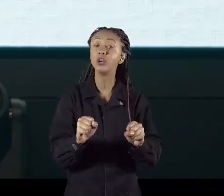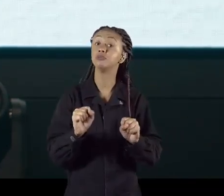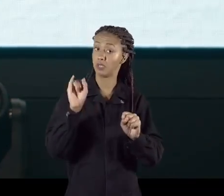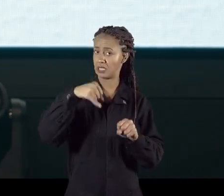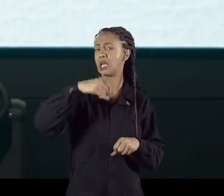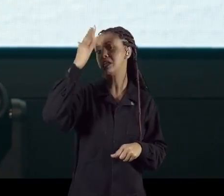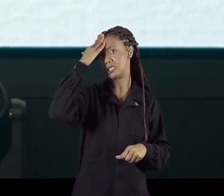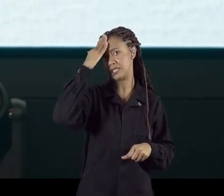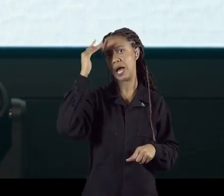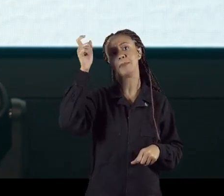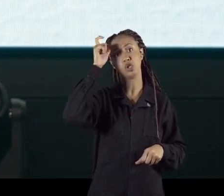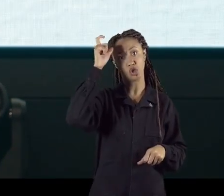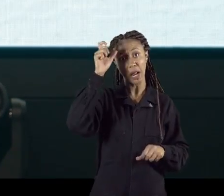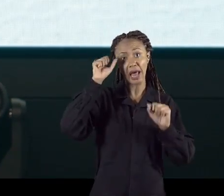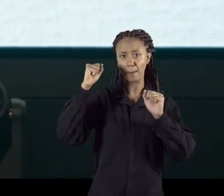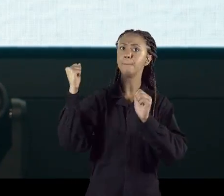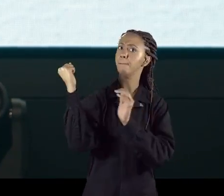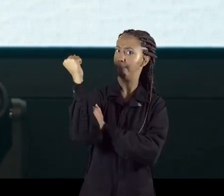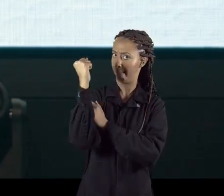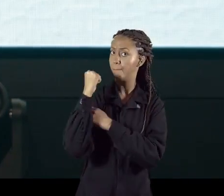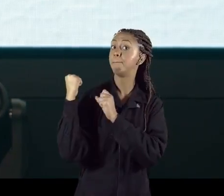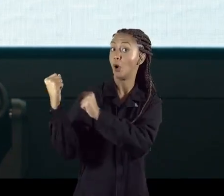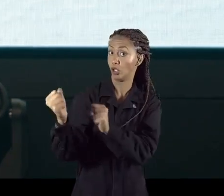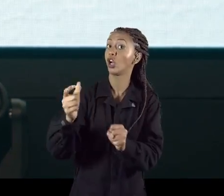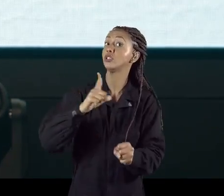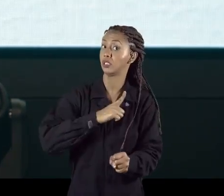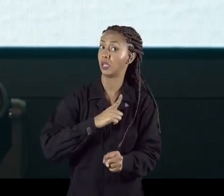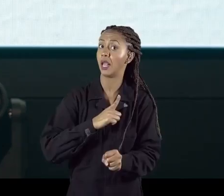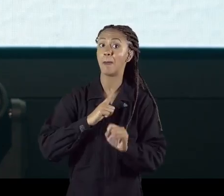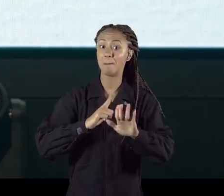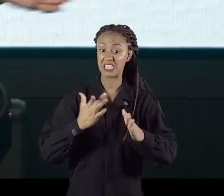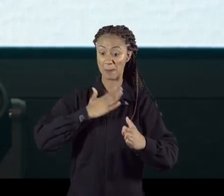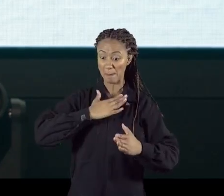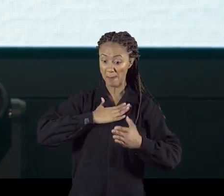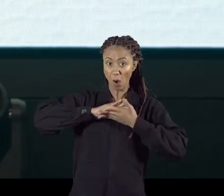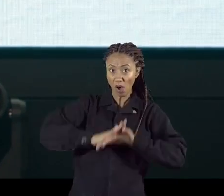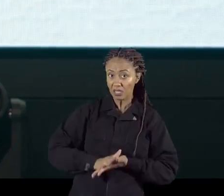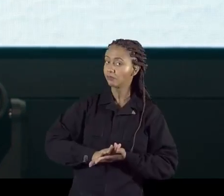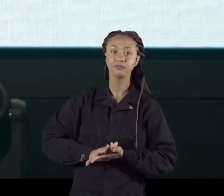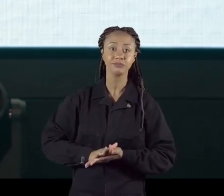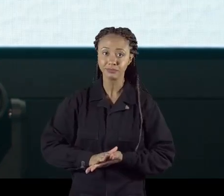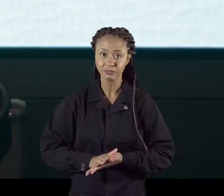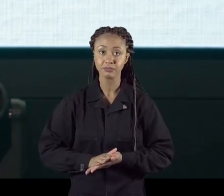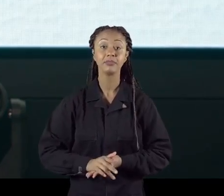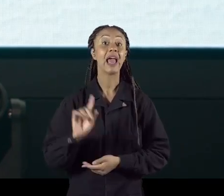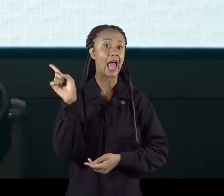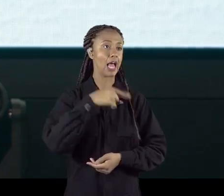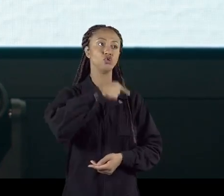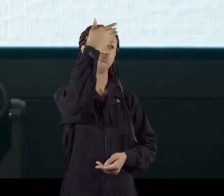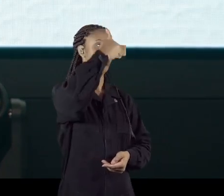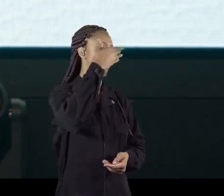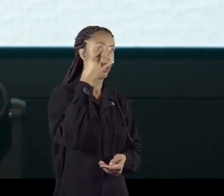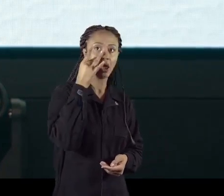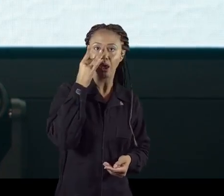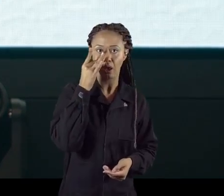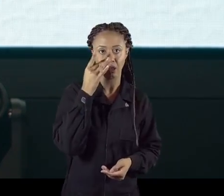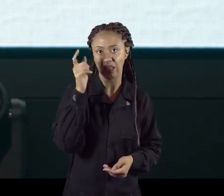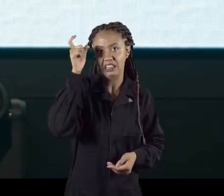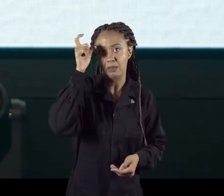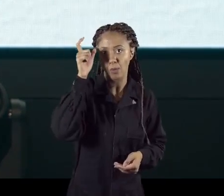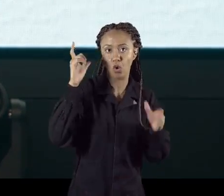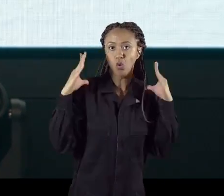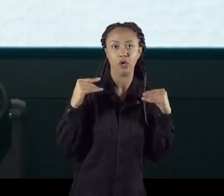poderoso eles não podem lhe destruir ainda que eles sejam invisíveis para nós dá um som para Deus